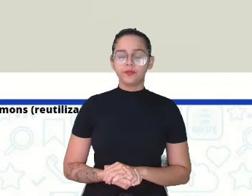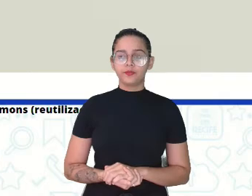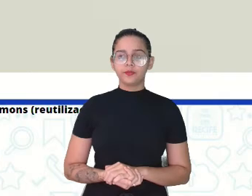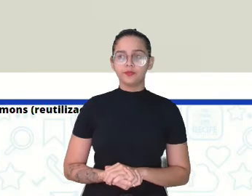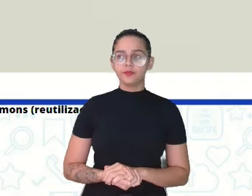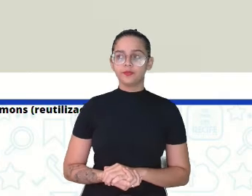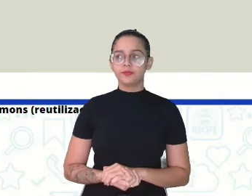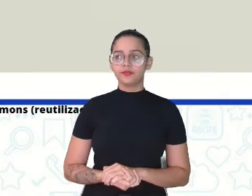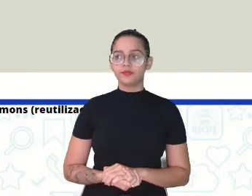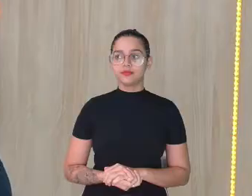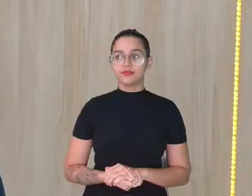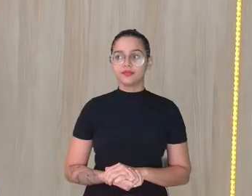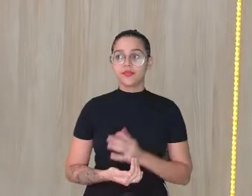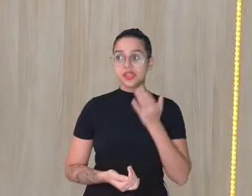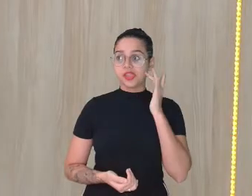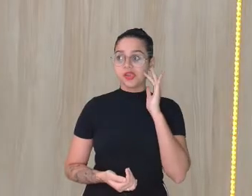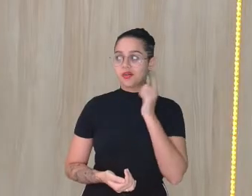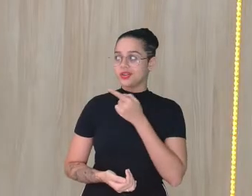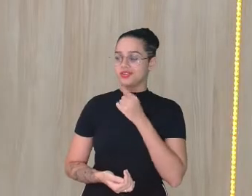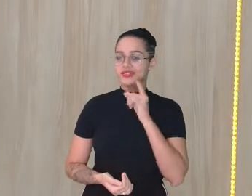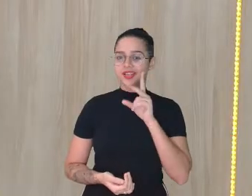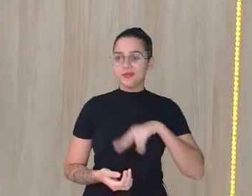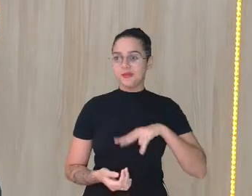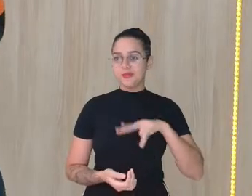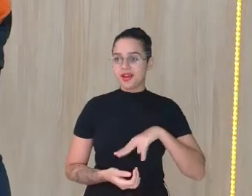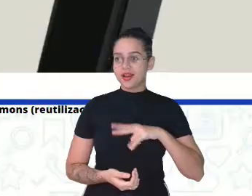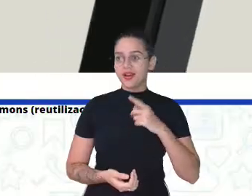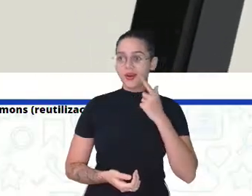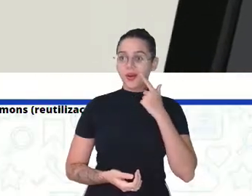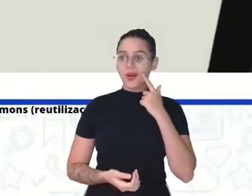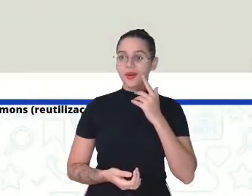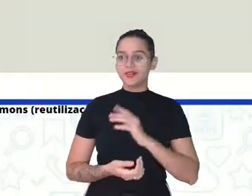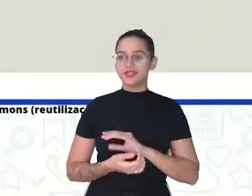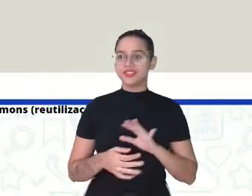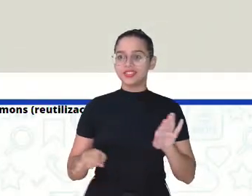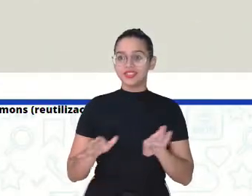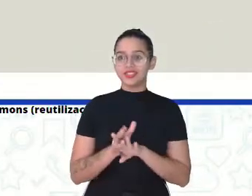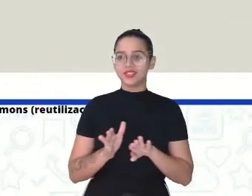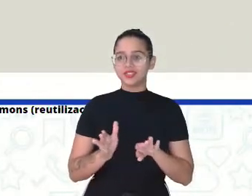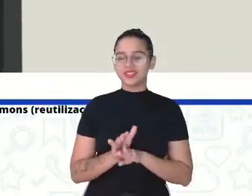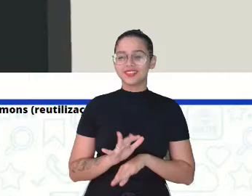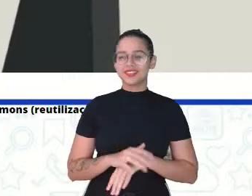Eu acho que essa leitura de imagem aqui... Ah, chegou.